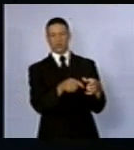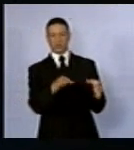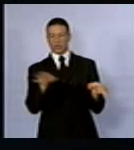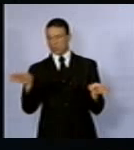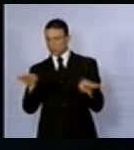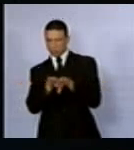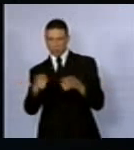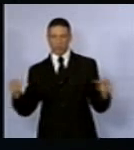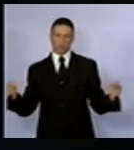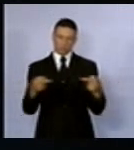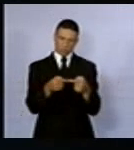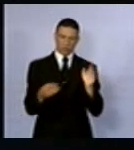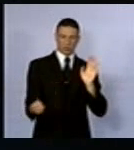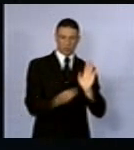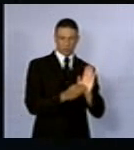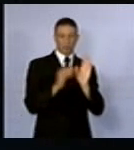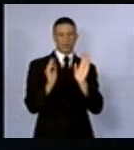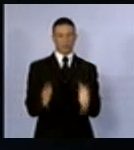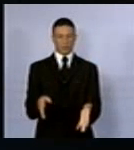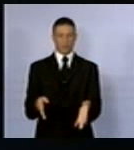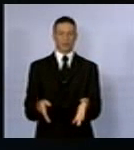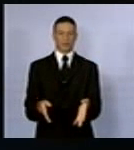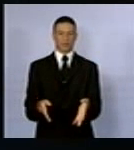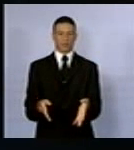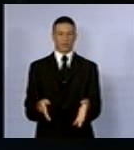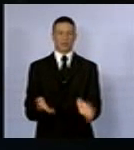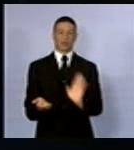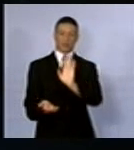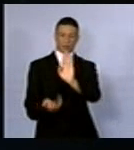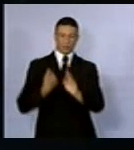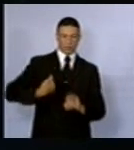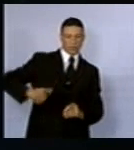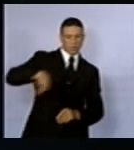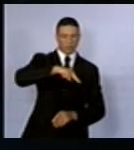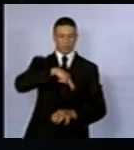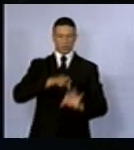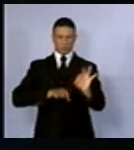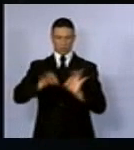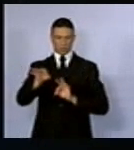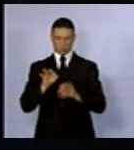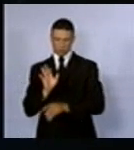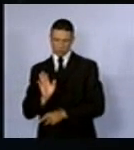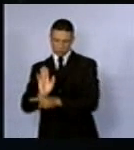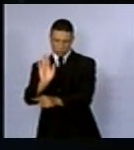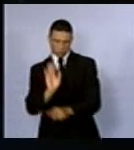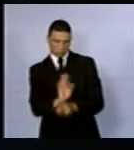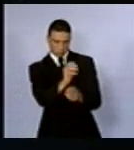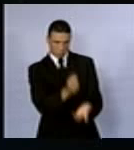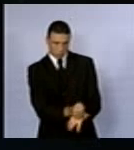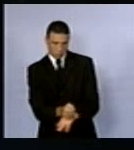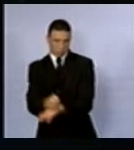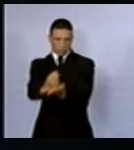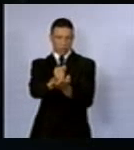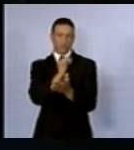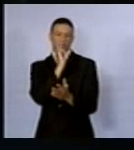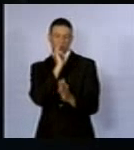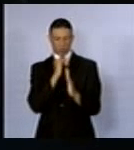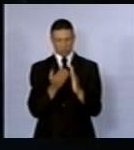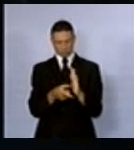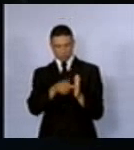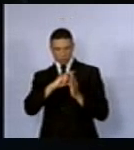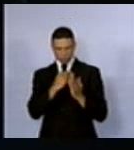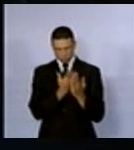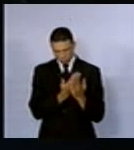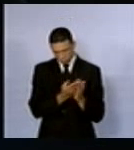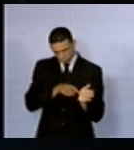limites profundamente. Nossa atuação, nós participamos já de estudos, já realizamos estudos que